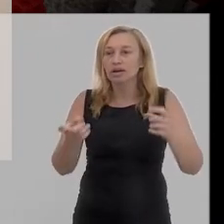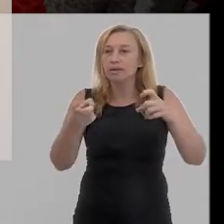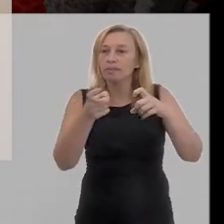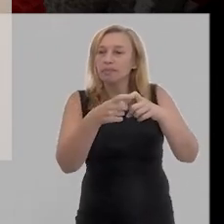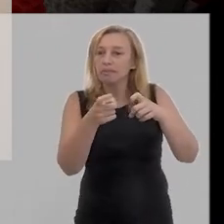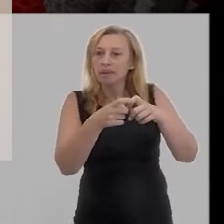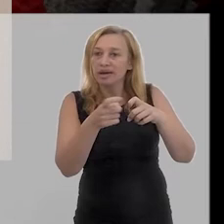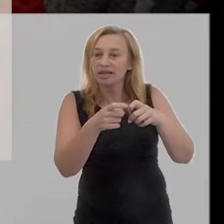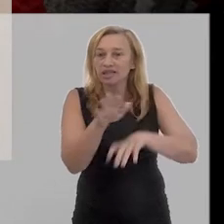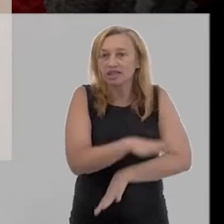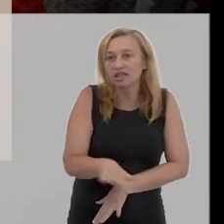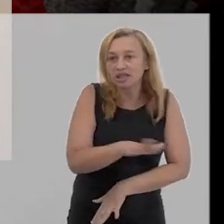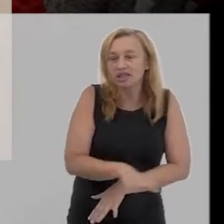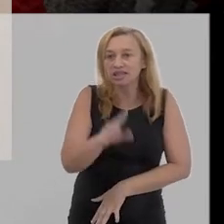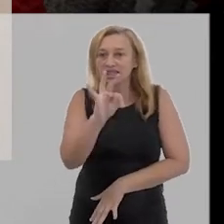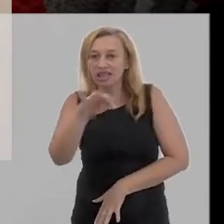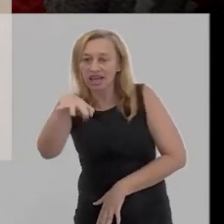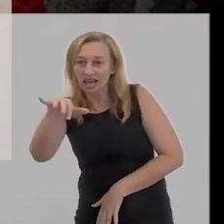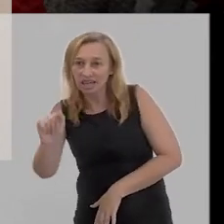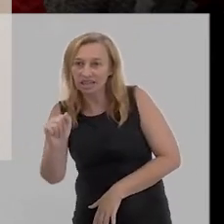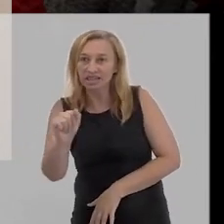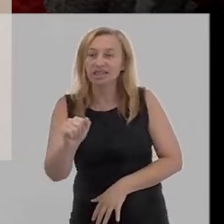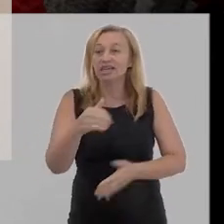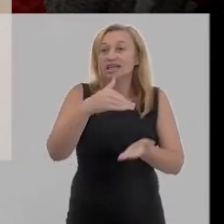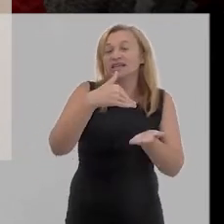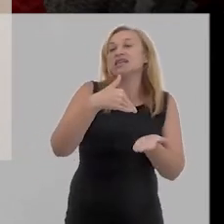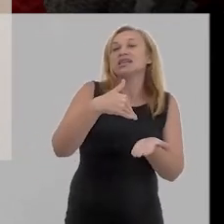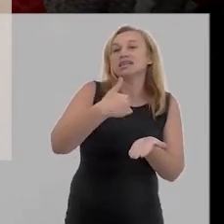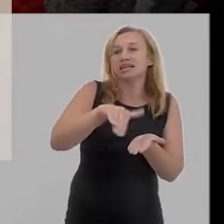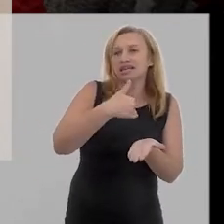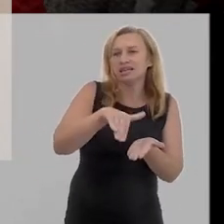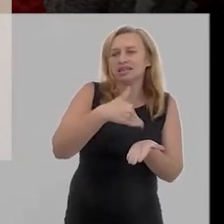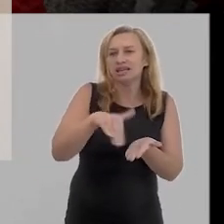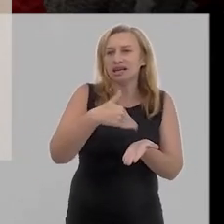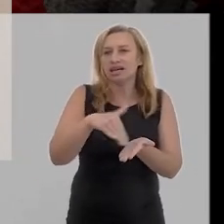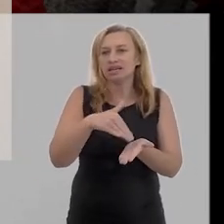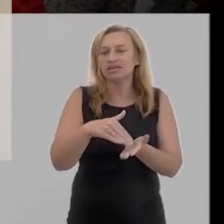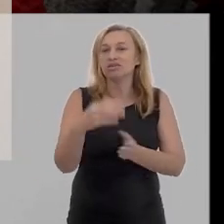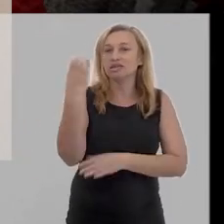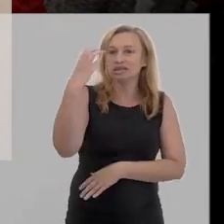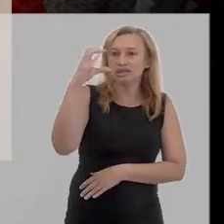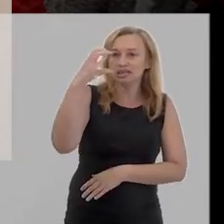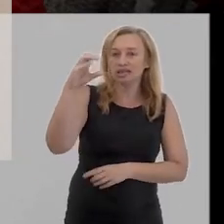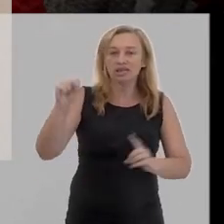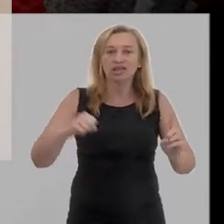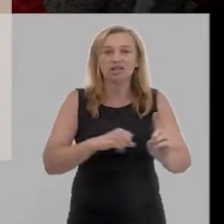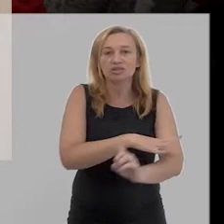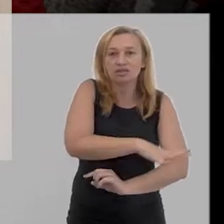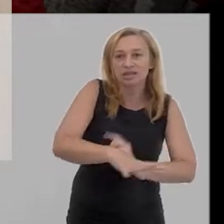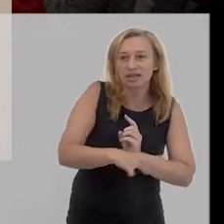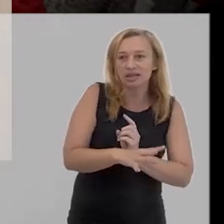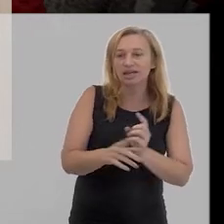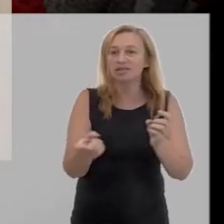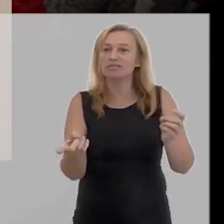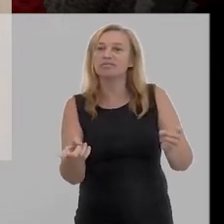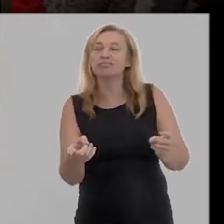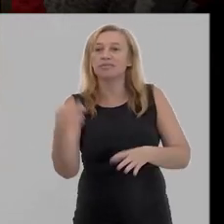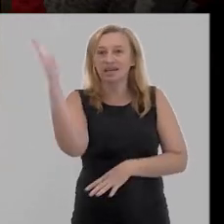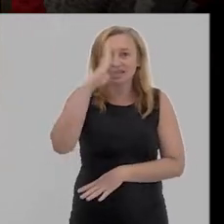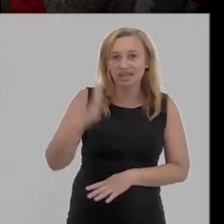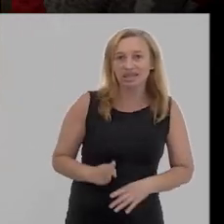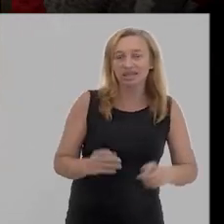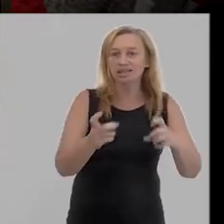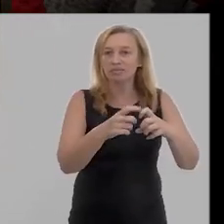Tânia Petralha, secretária do Departamento Científico de Imunizações da Sociedade Brasileira de